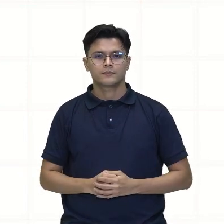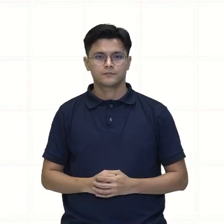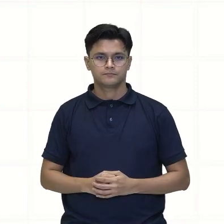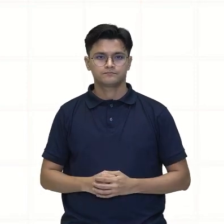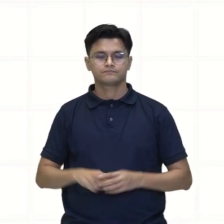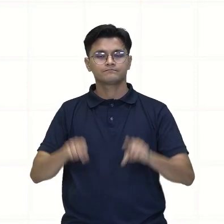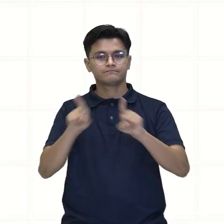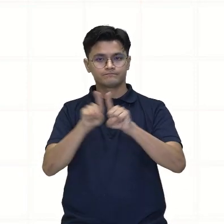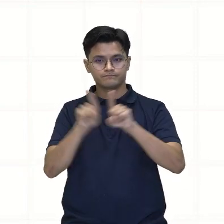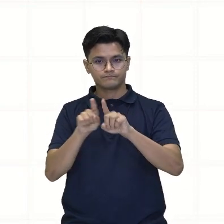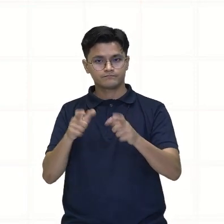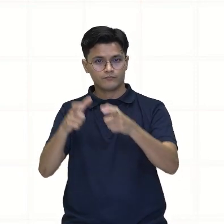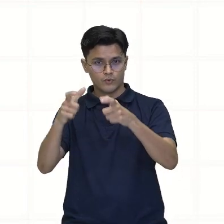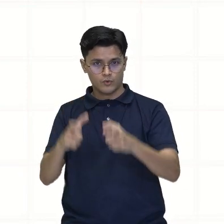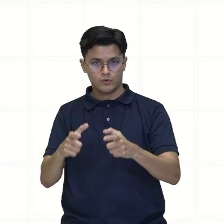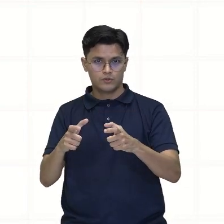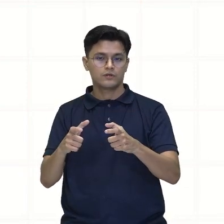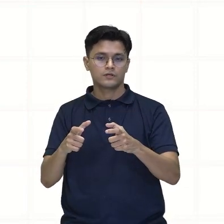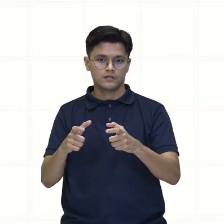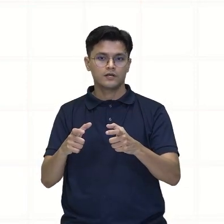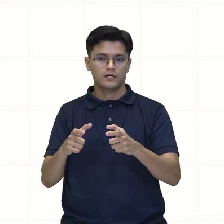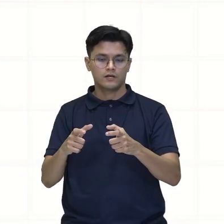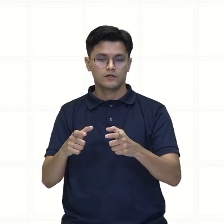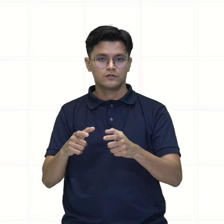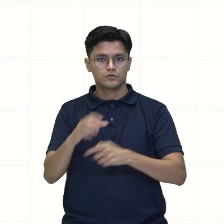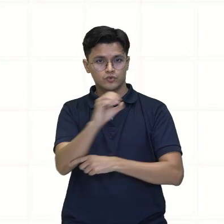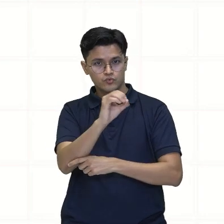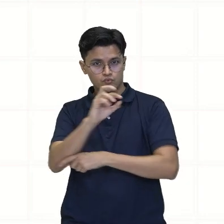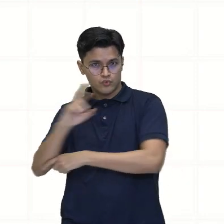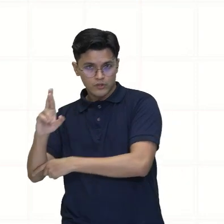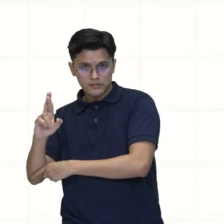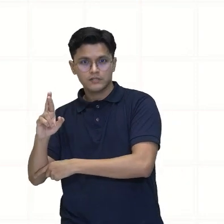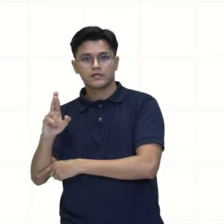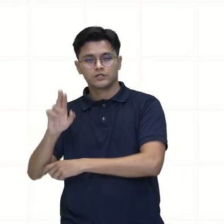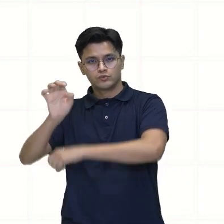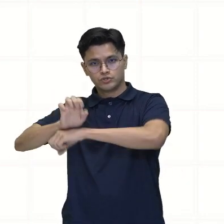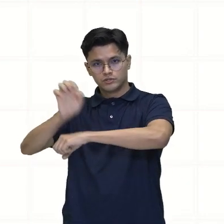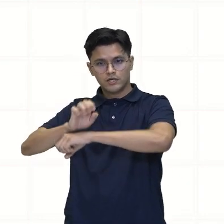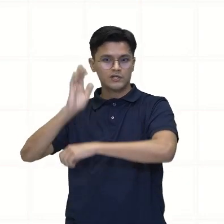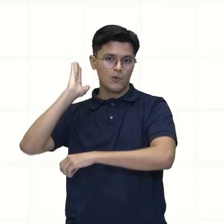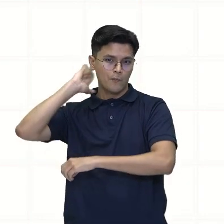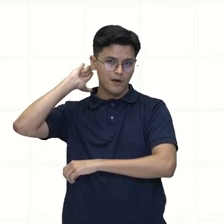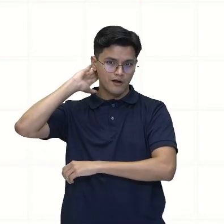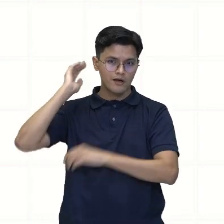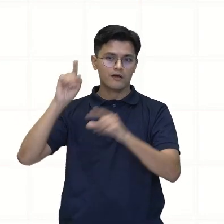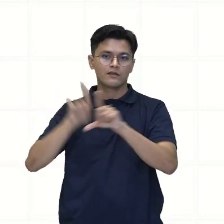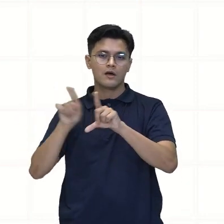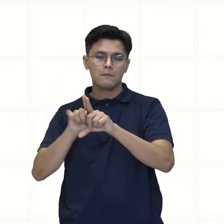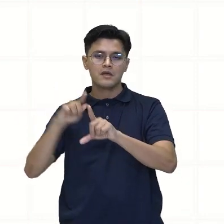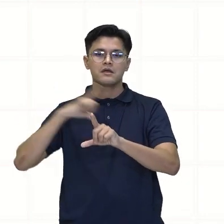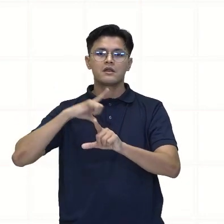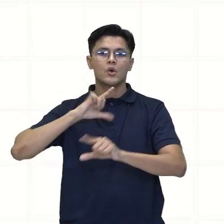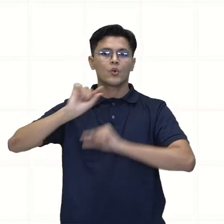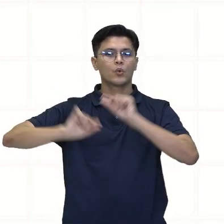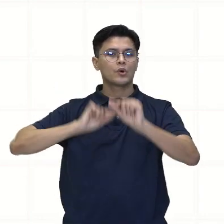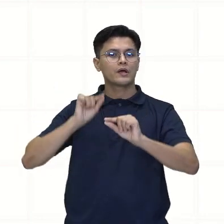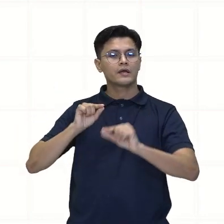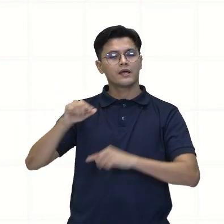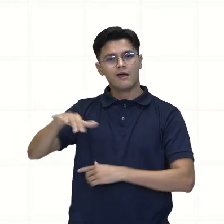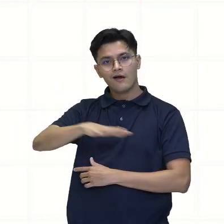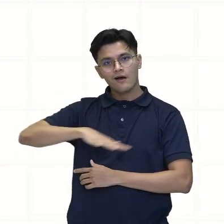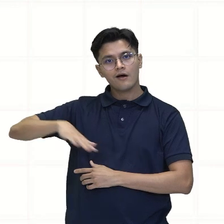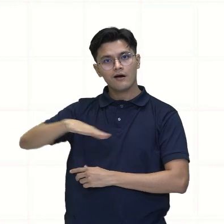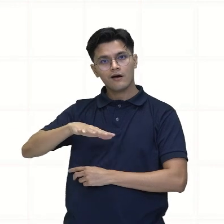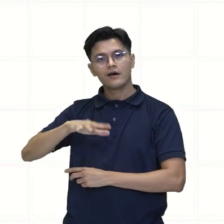no leste, na parte oriental do estado do Pará, né, a gente vai observar aí também essa área